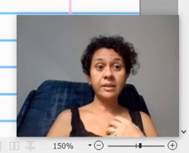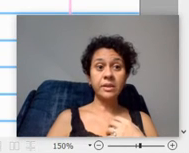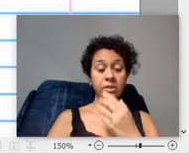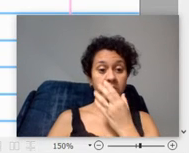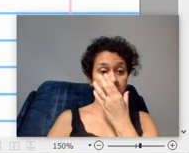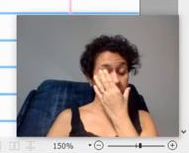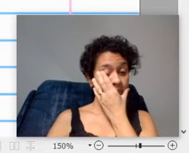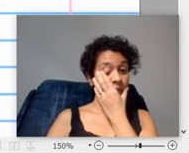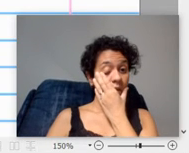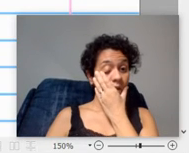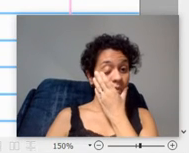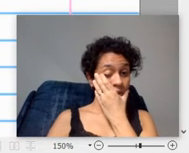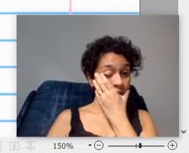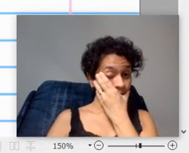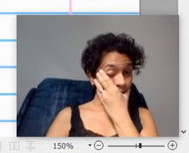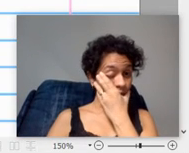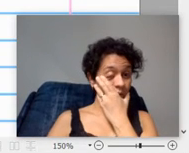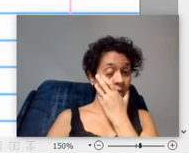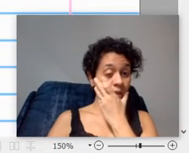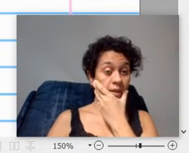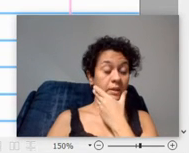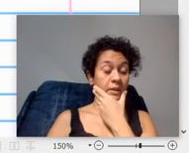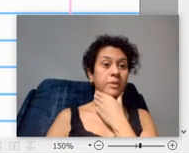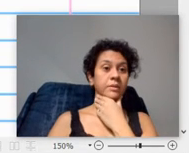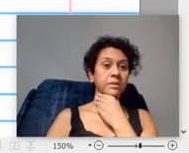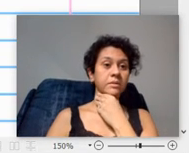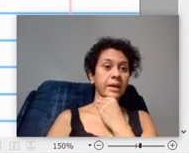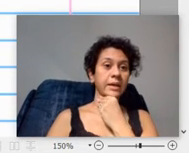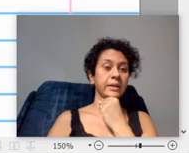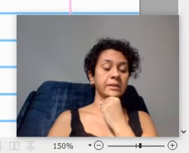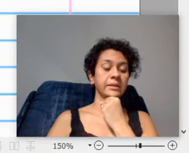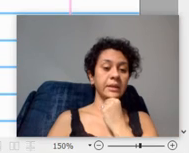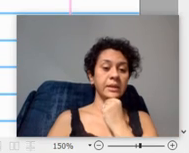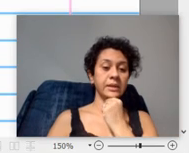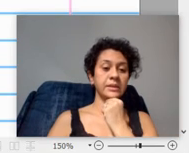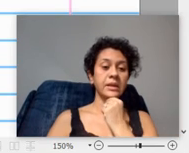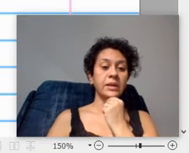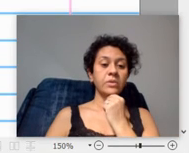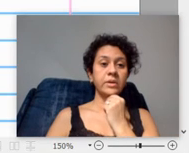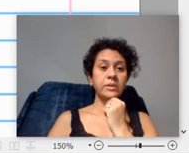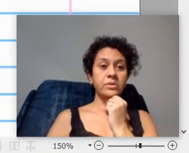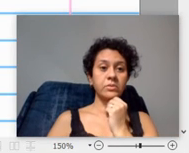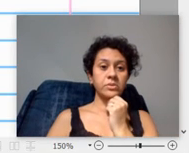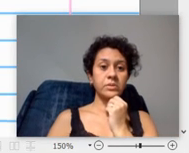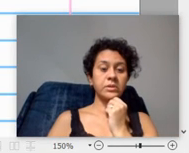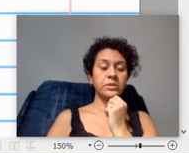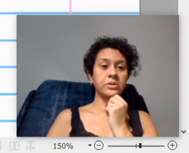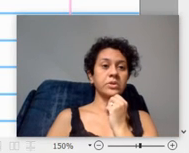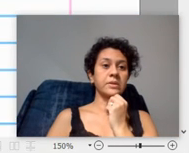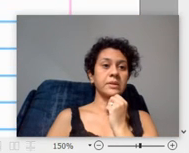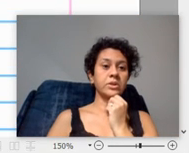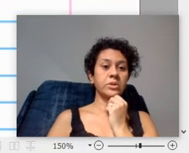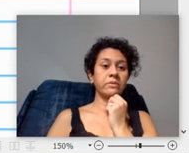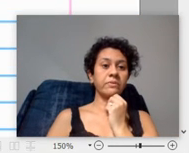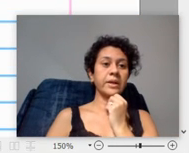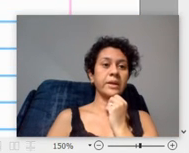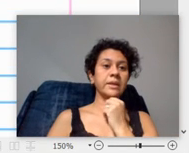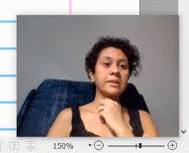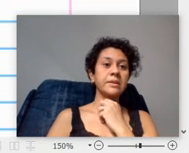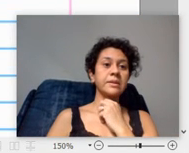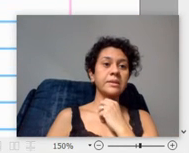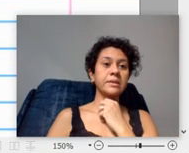faz esse registro. Quantas letras? Seis. Quantas vogais? Três. Quantas consoantes a